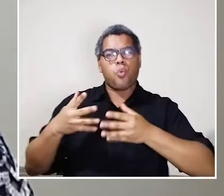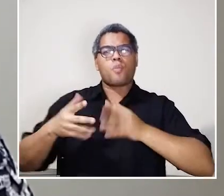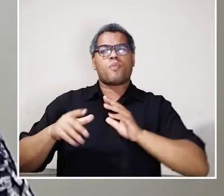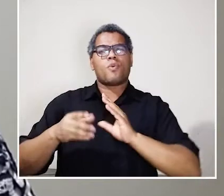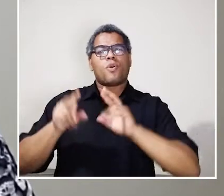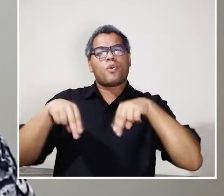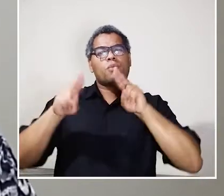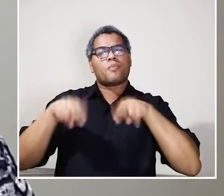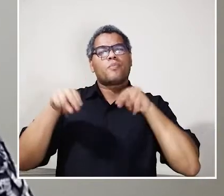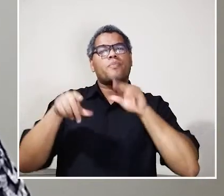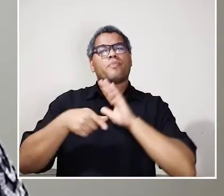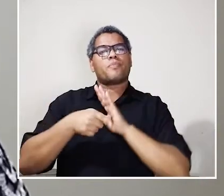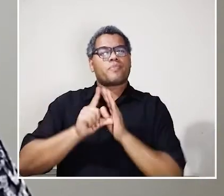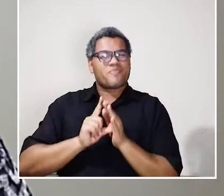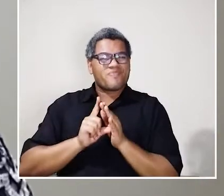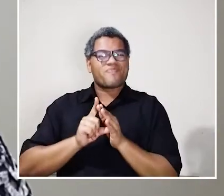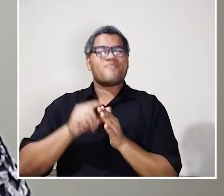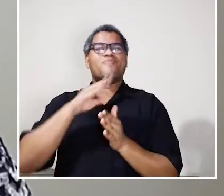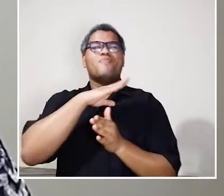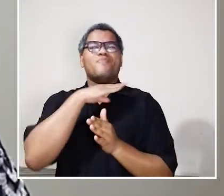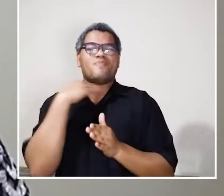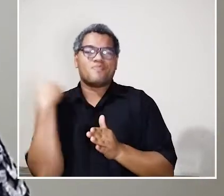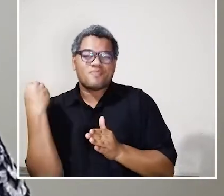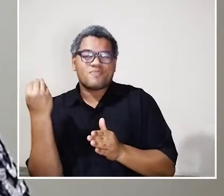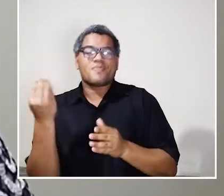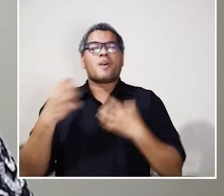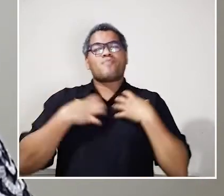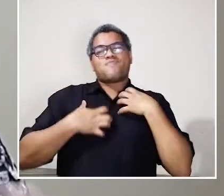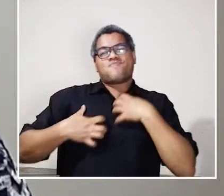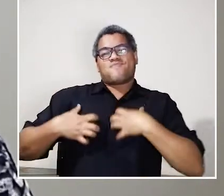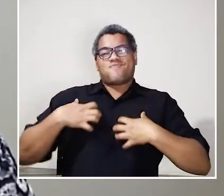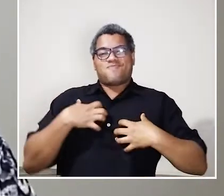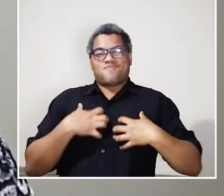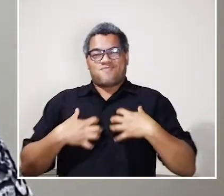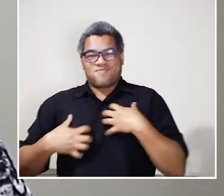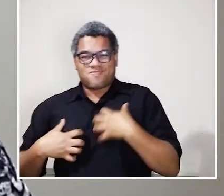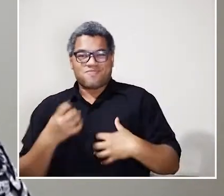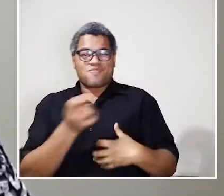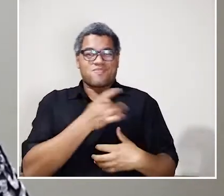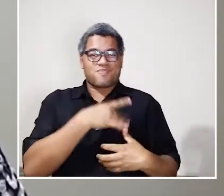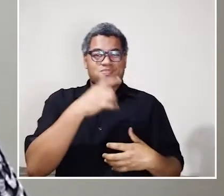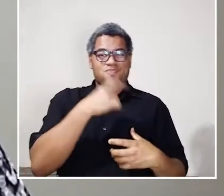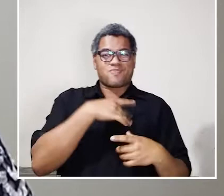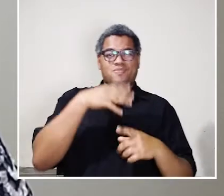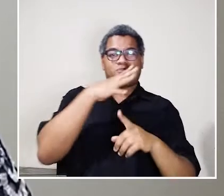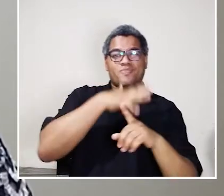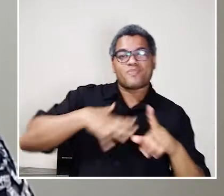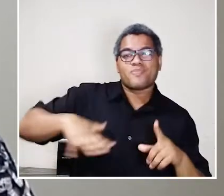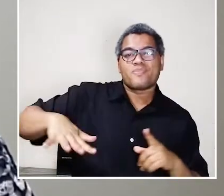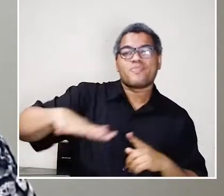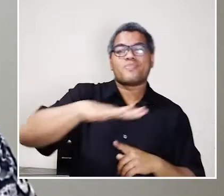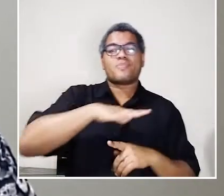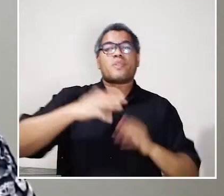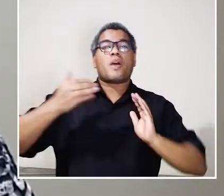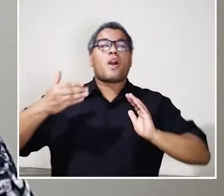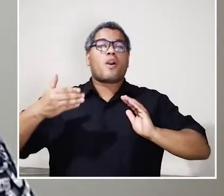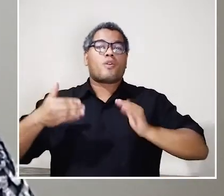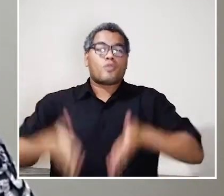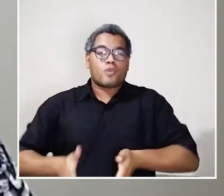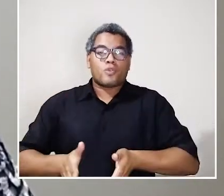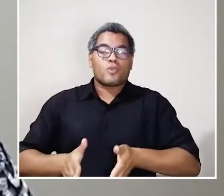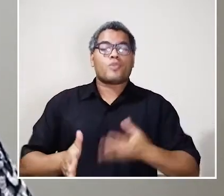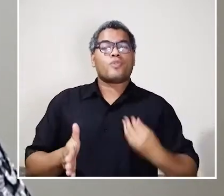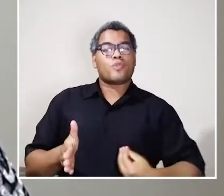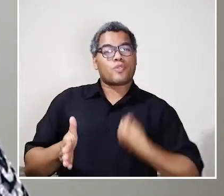tempo de ansiedade, de medo, de angústia, de mortes ao nosso redor, de um luto